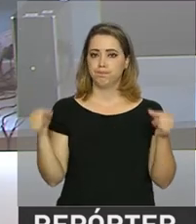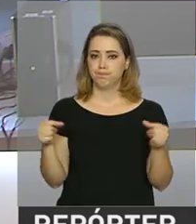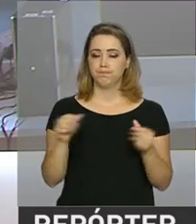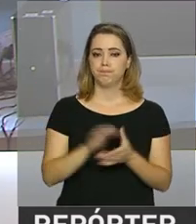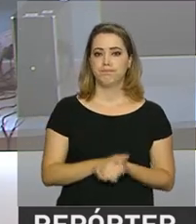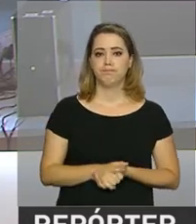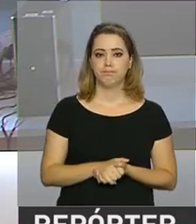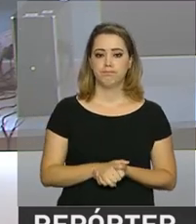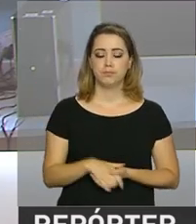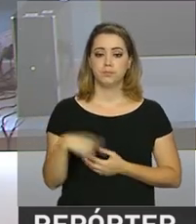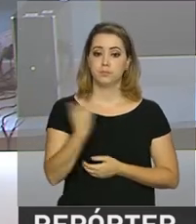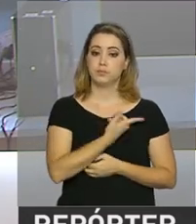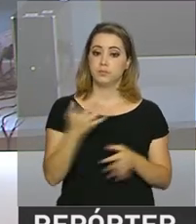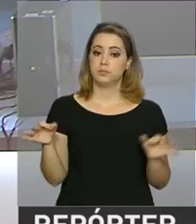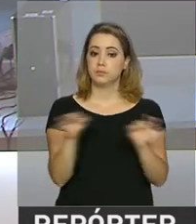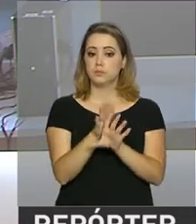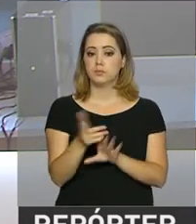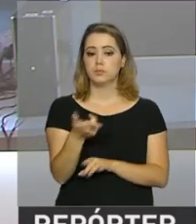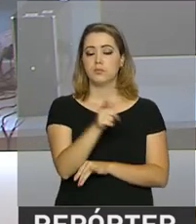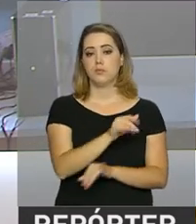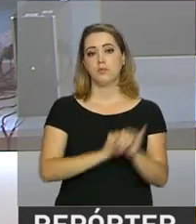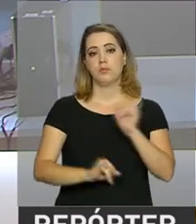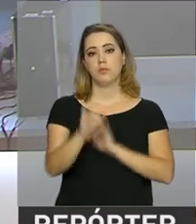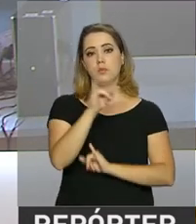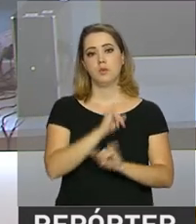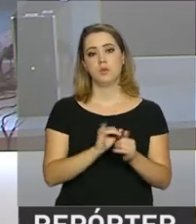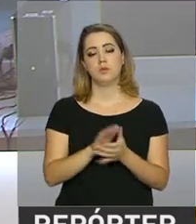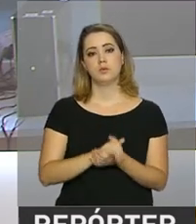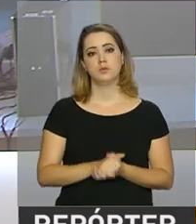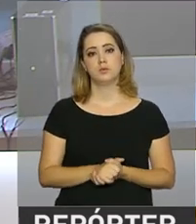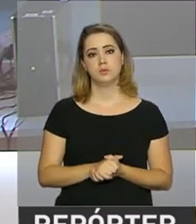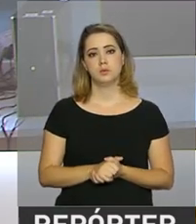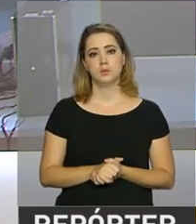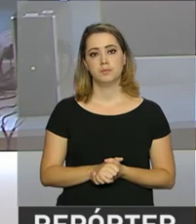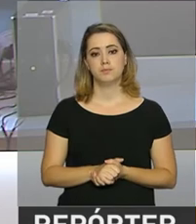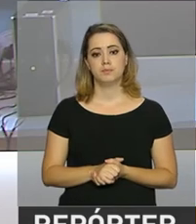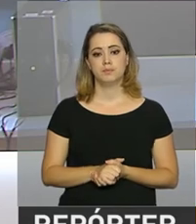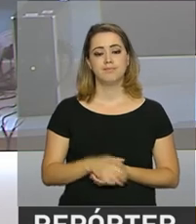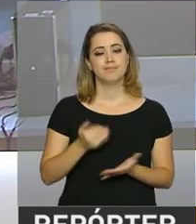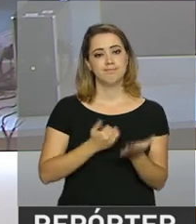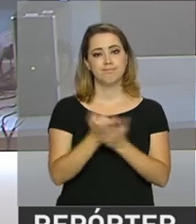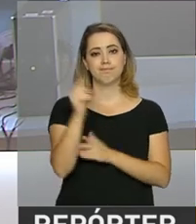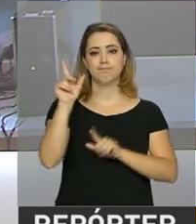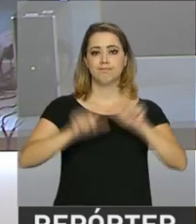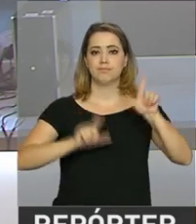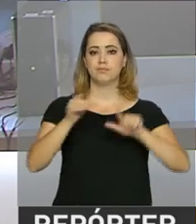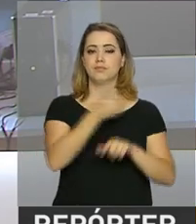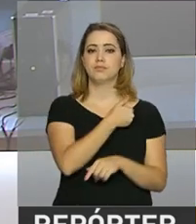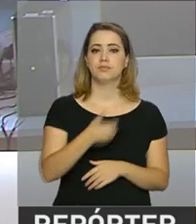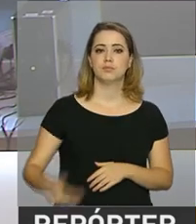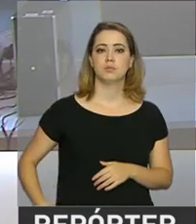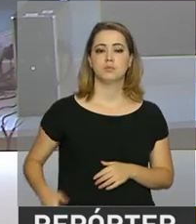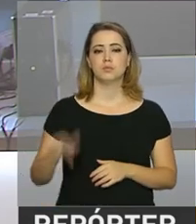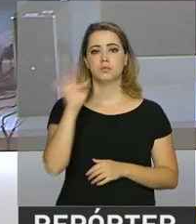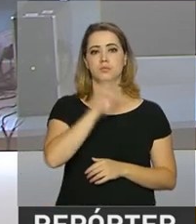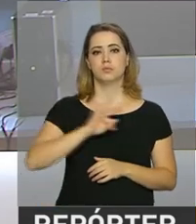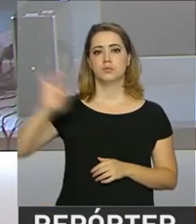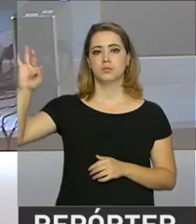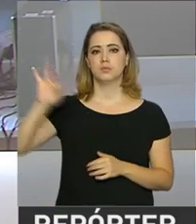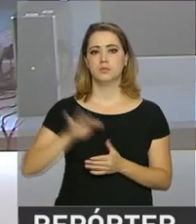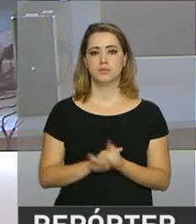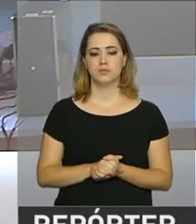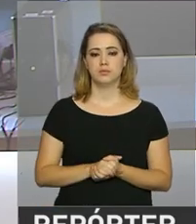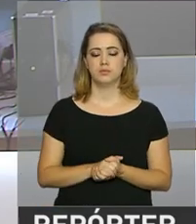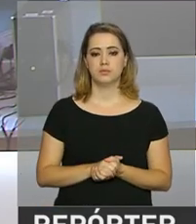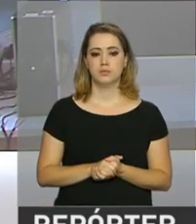nós ficamos por aqui e podemos voltar a qualquer momento com outras informações continue com a gente na nbr a tv do governo